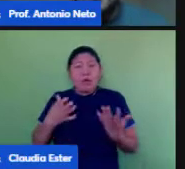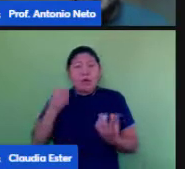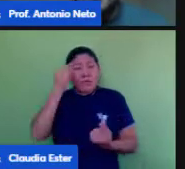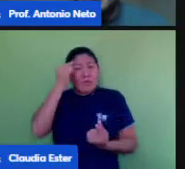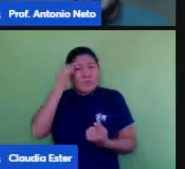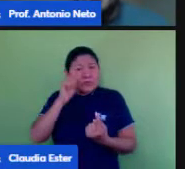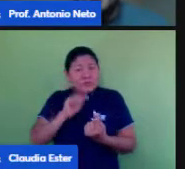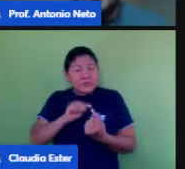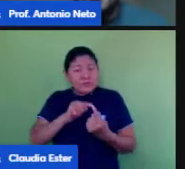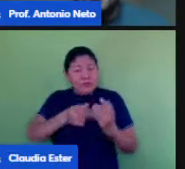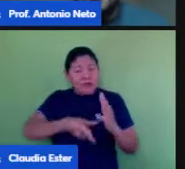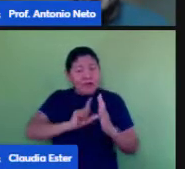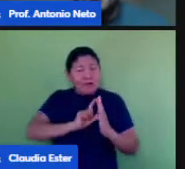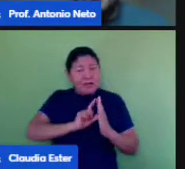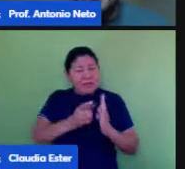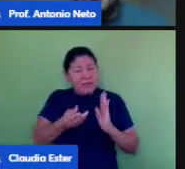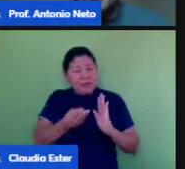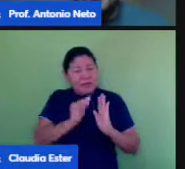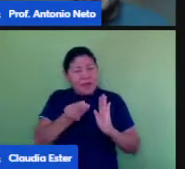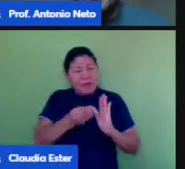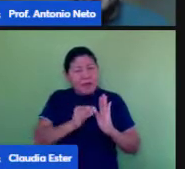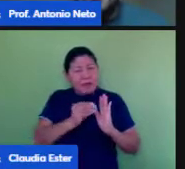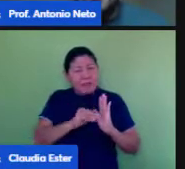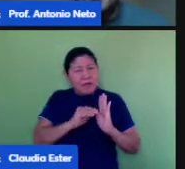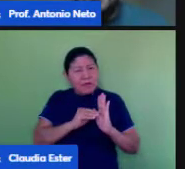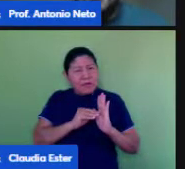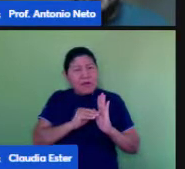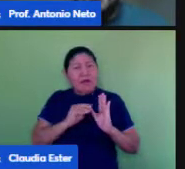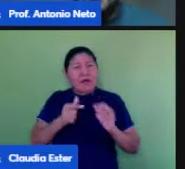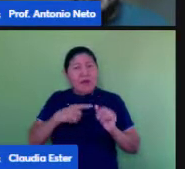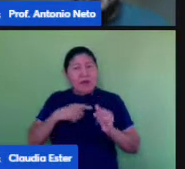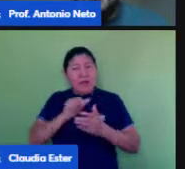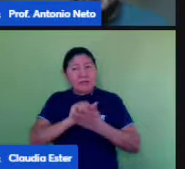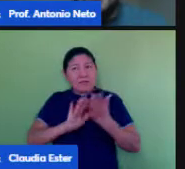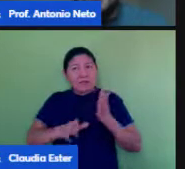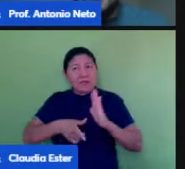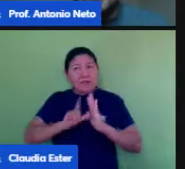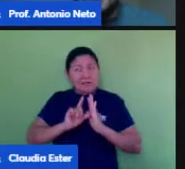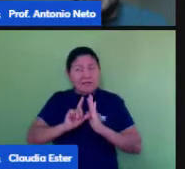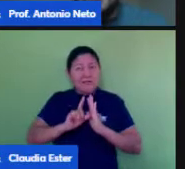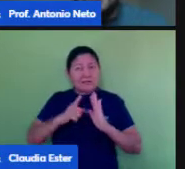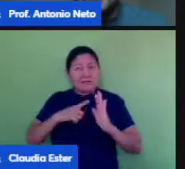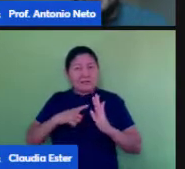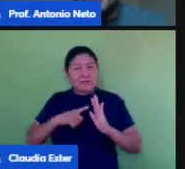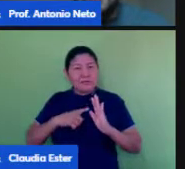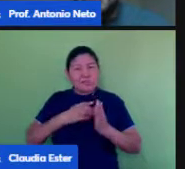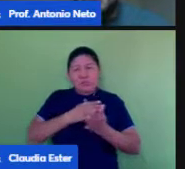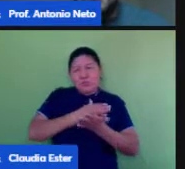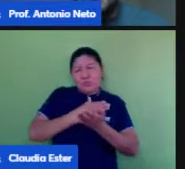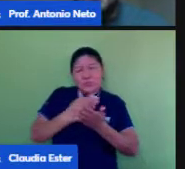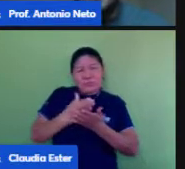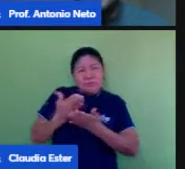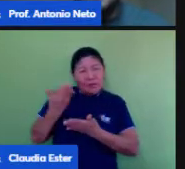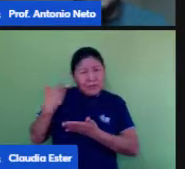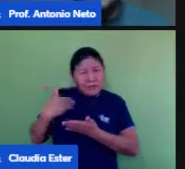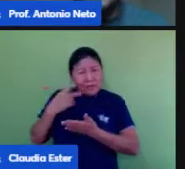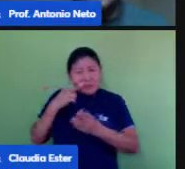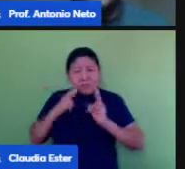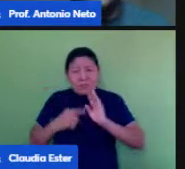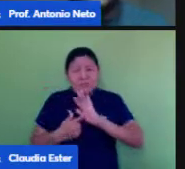elenquei no início daquela atividade. Então, como lá lá no início nós trouxemos